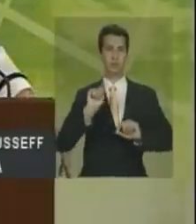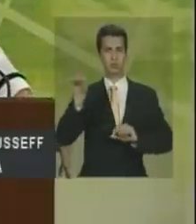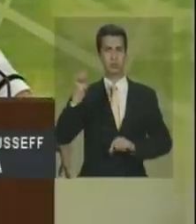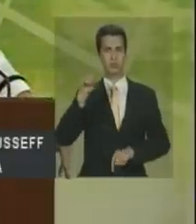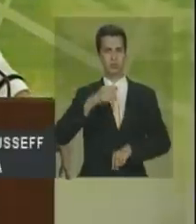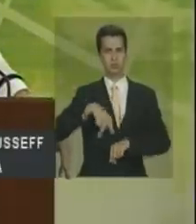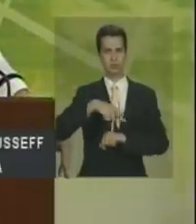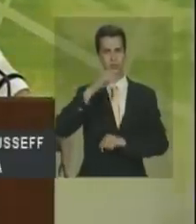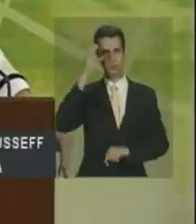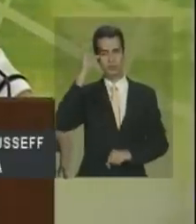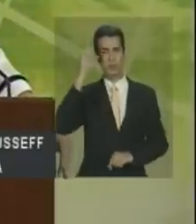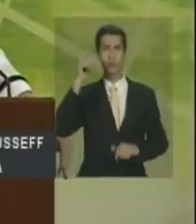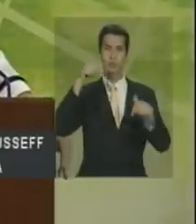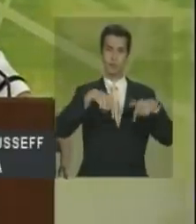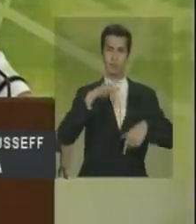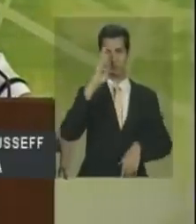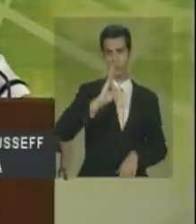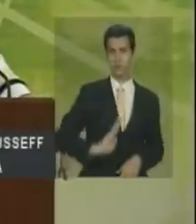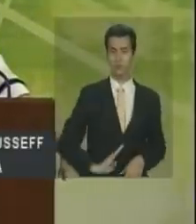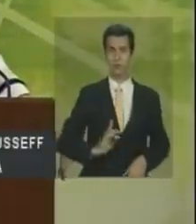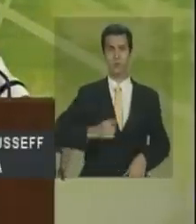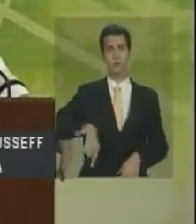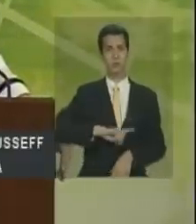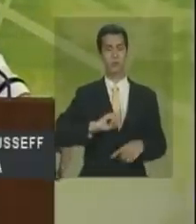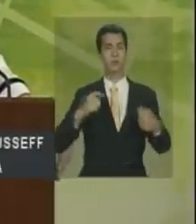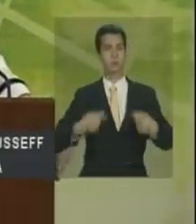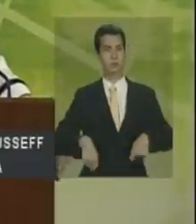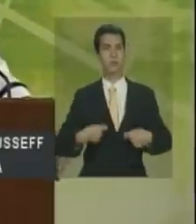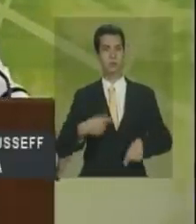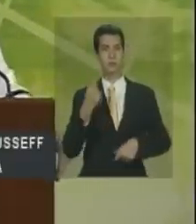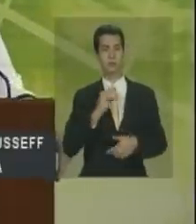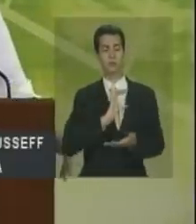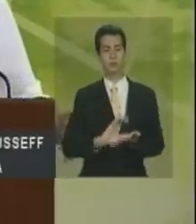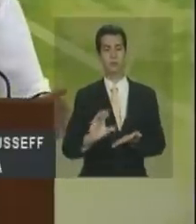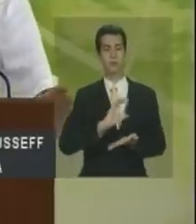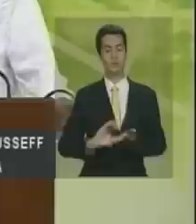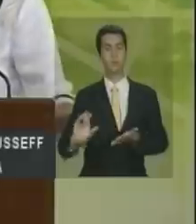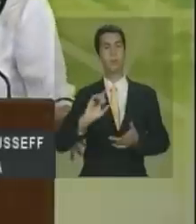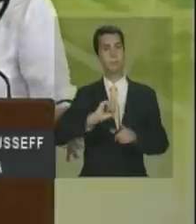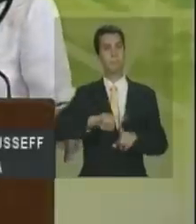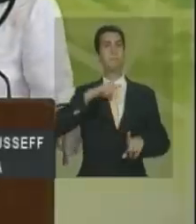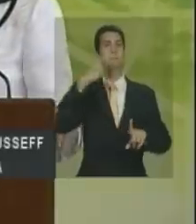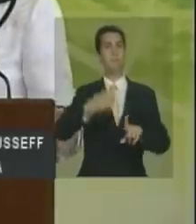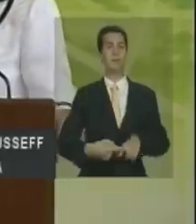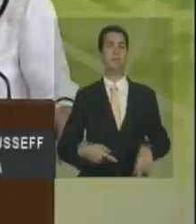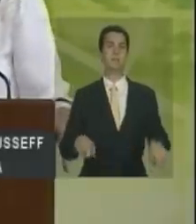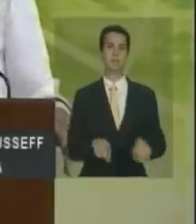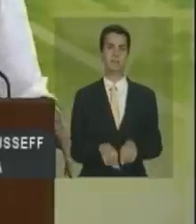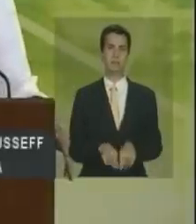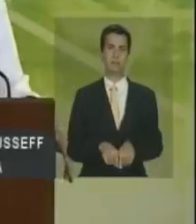Brasil, nós temos de ampliar a taxa de investimento. Daí a importância